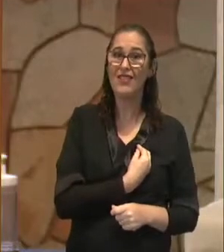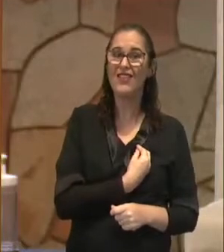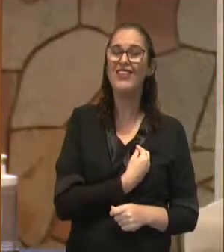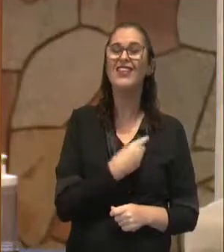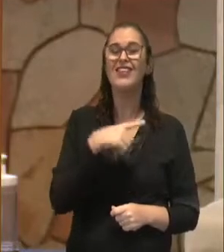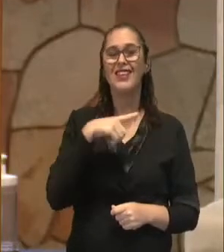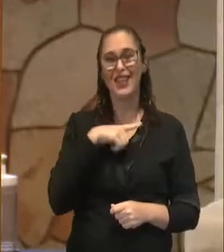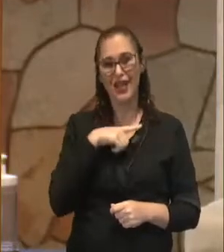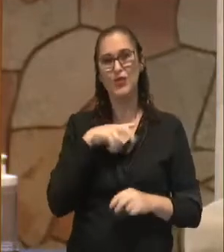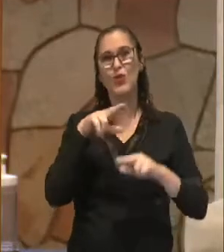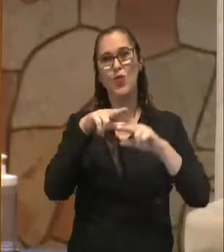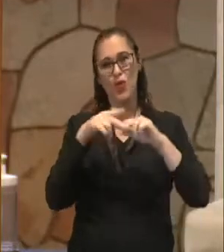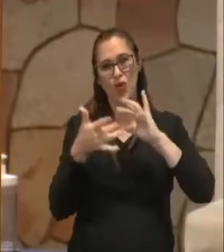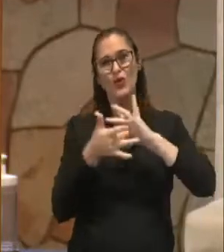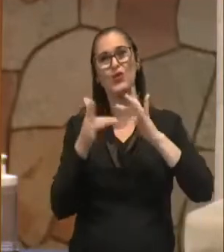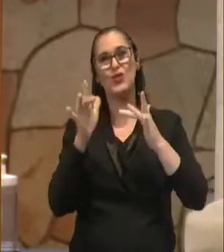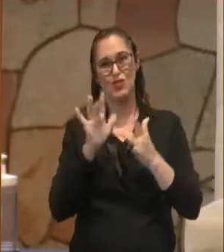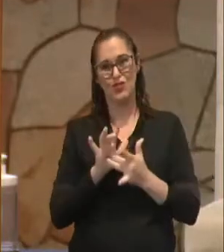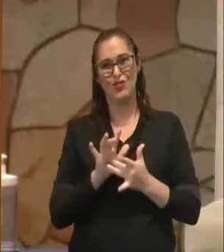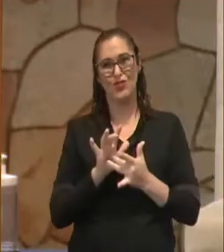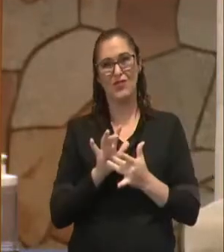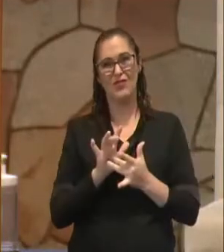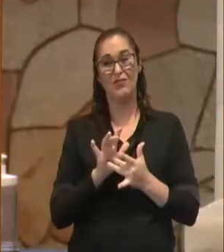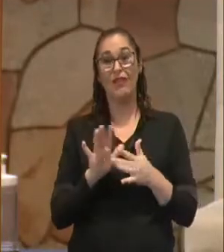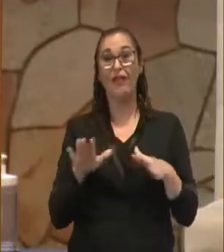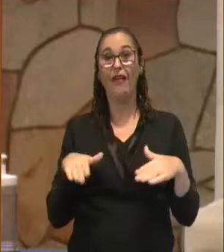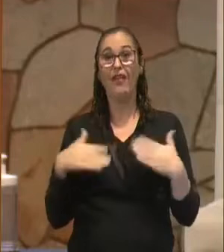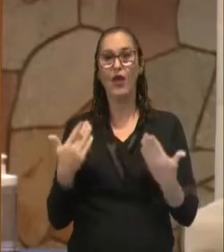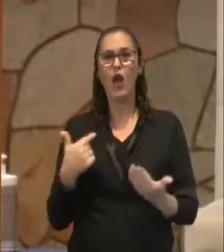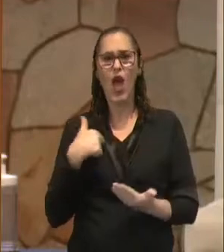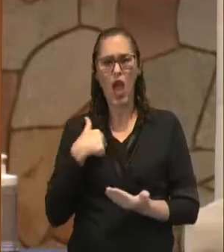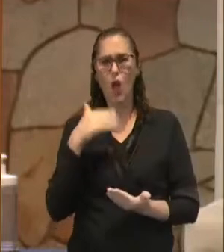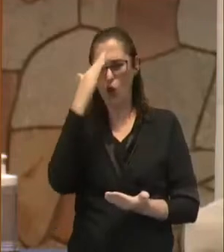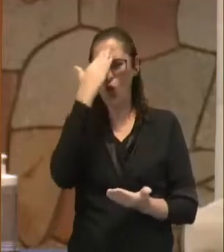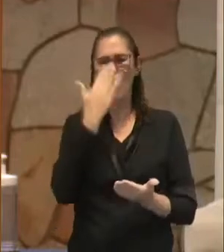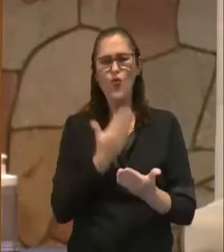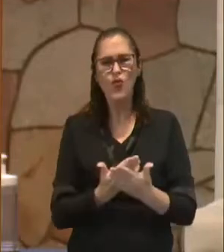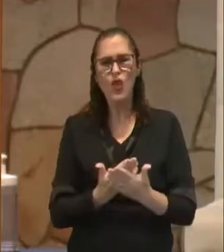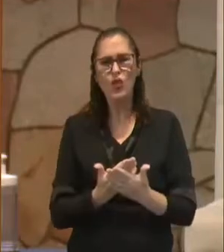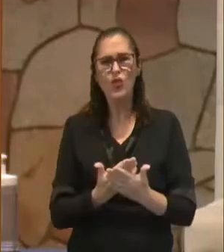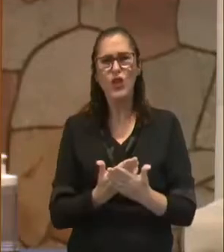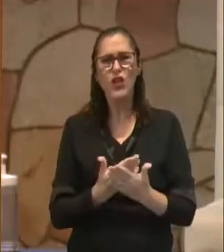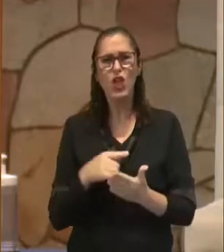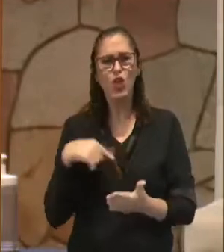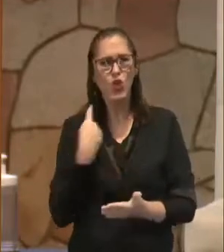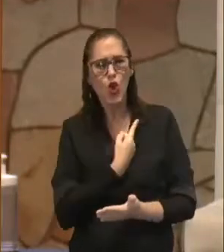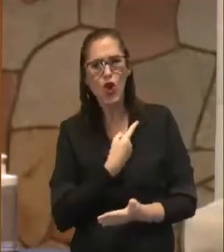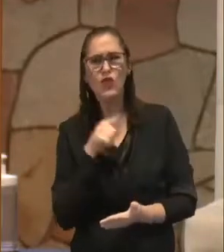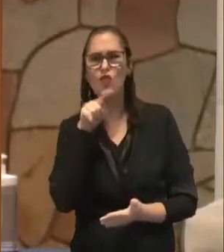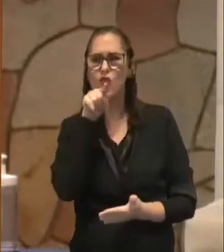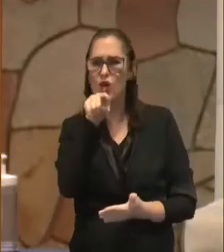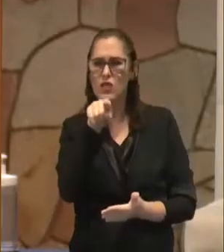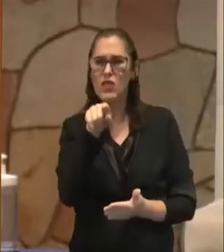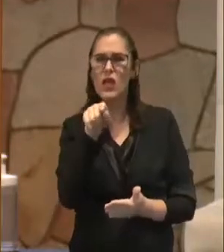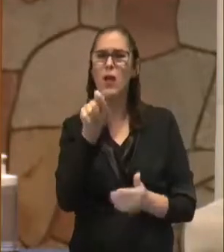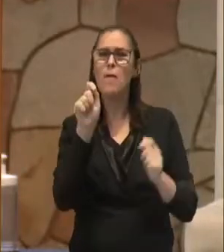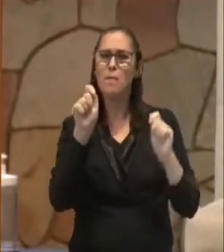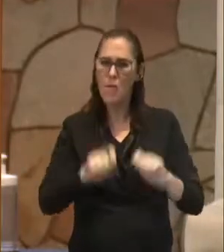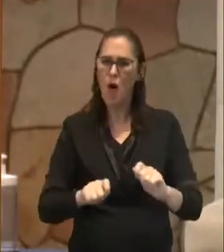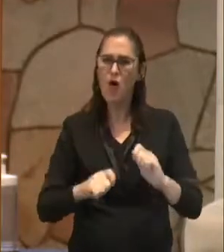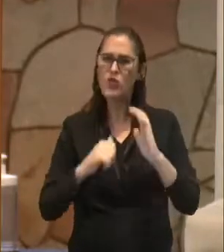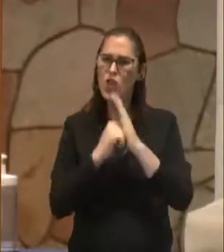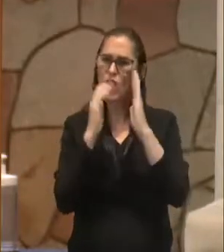Então eu creio que nós podemos, nessa manhã, que você pode fazer hoje essa mesma oração e